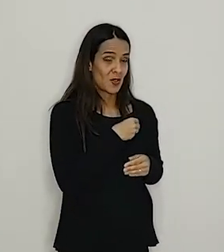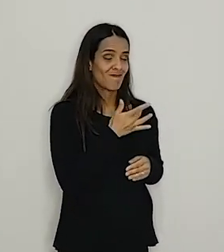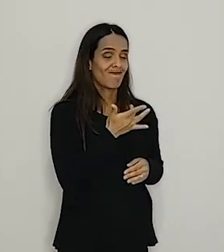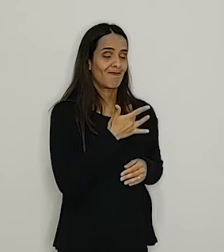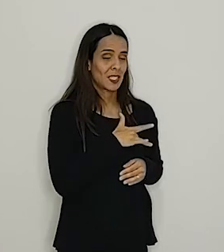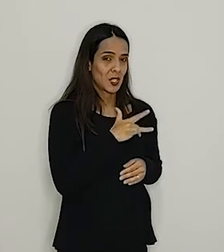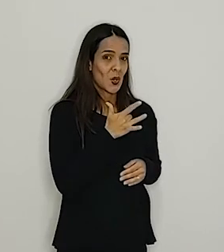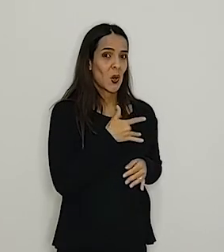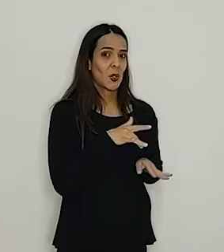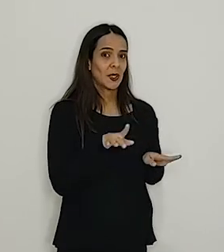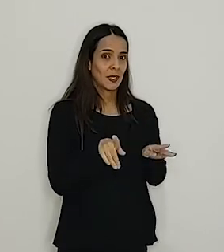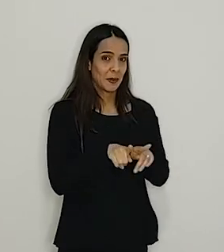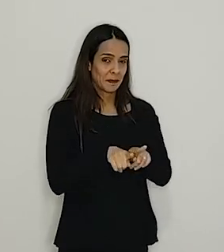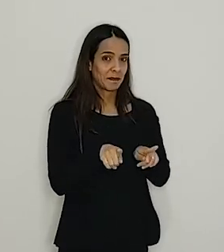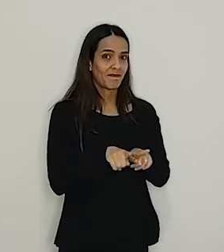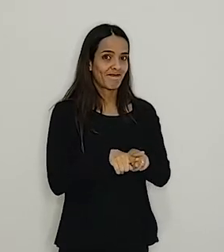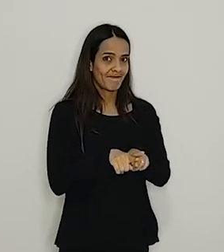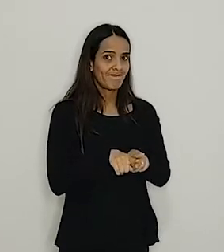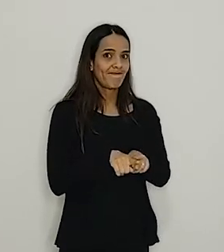misericordiosa.